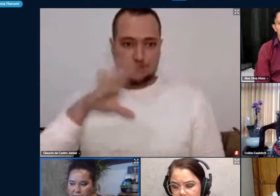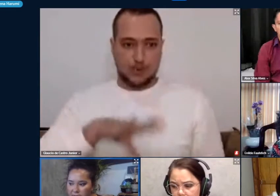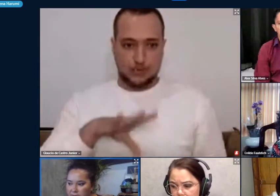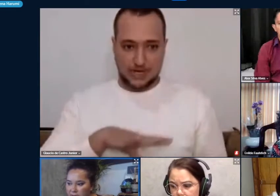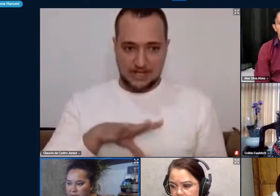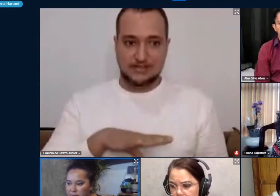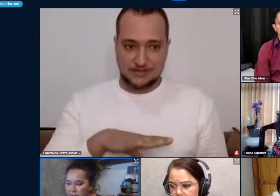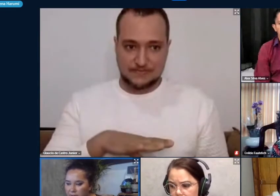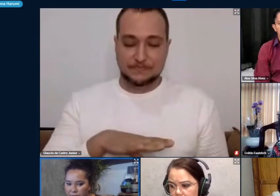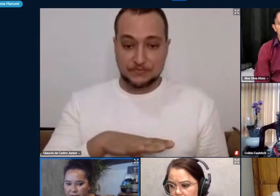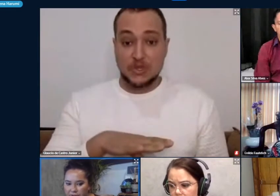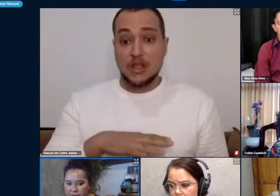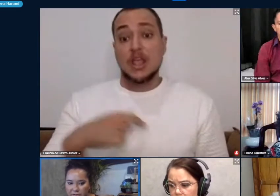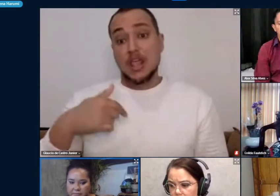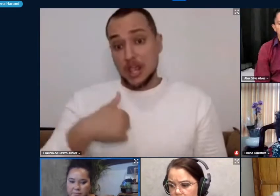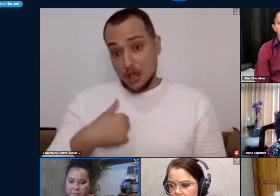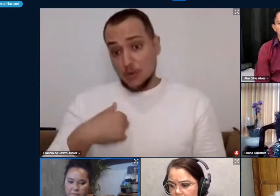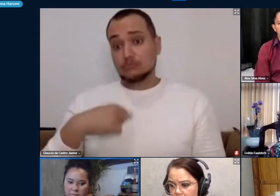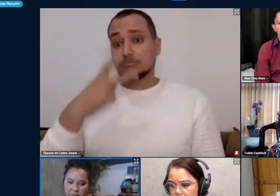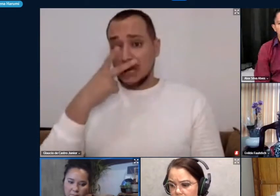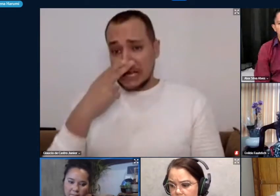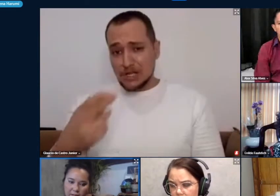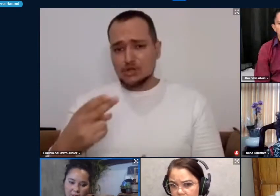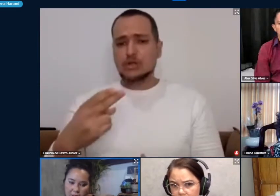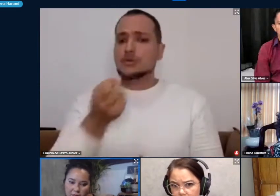específicos que tem orientado na linguística.